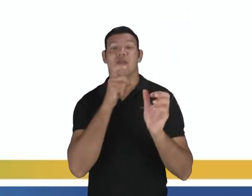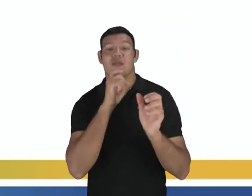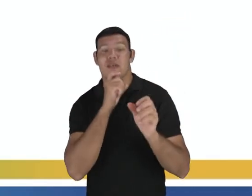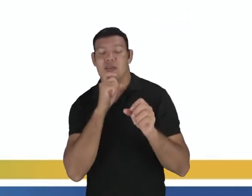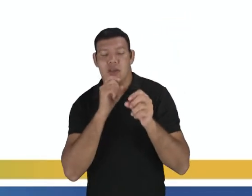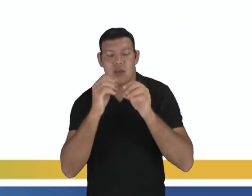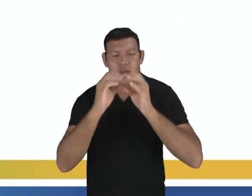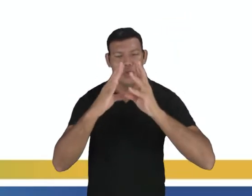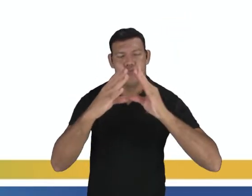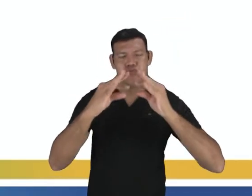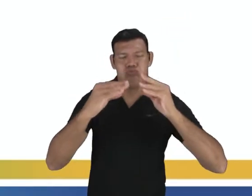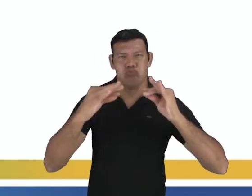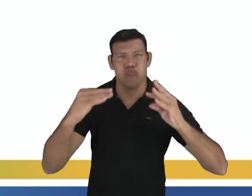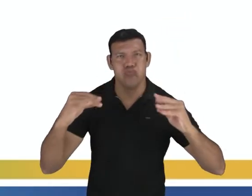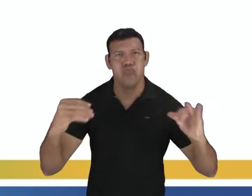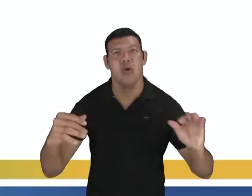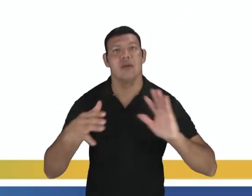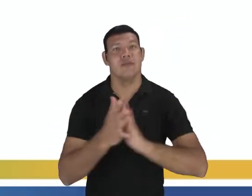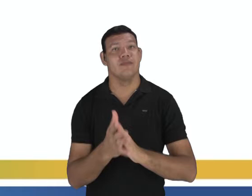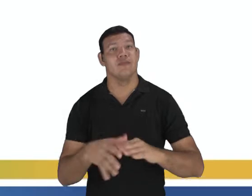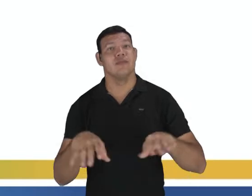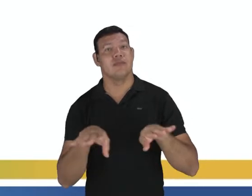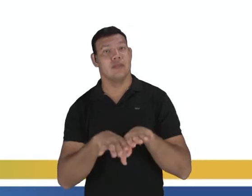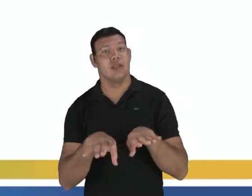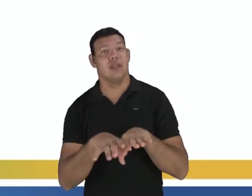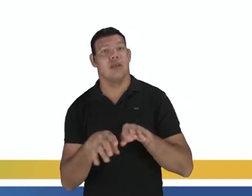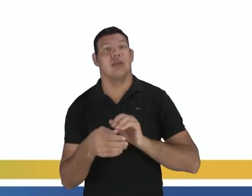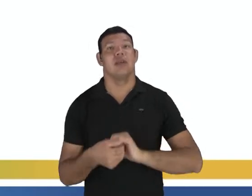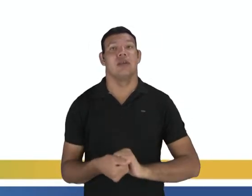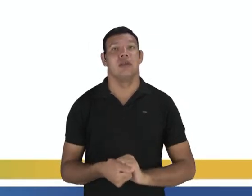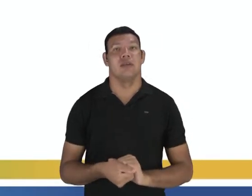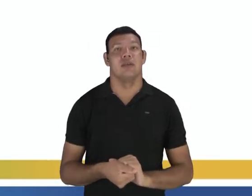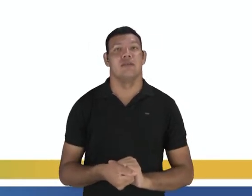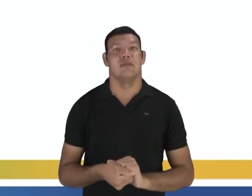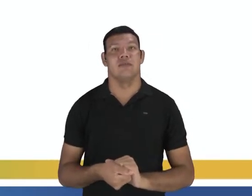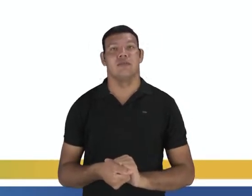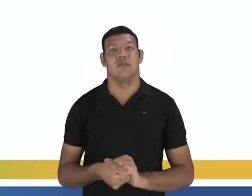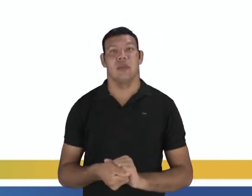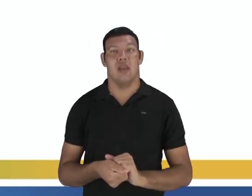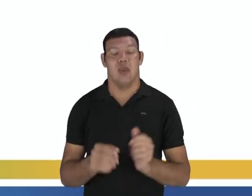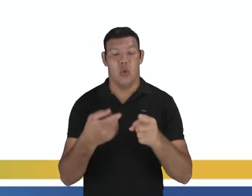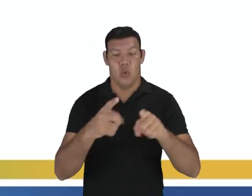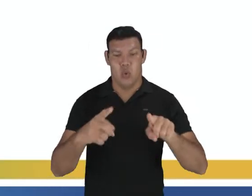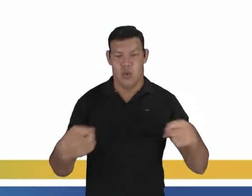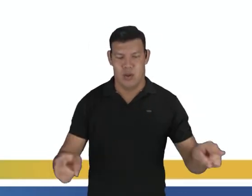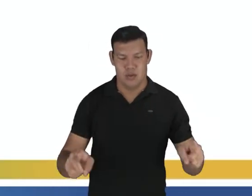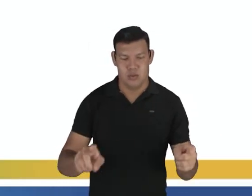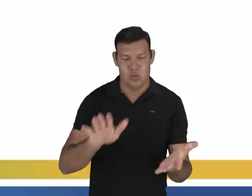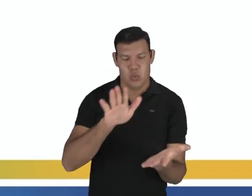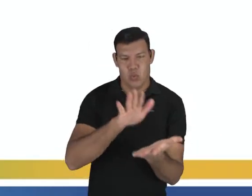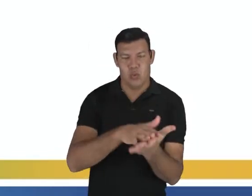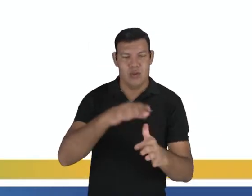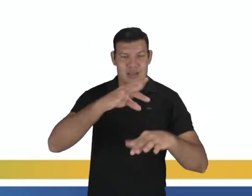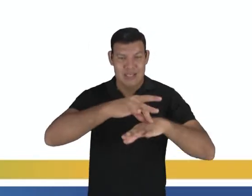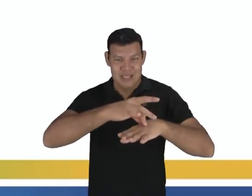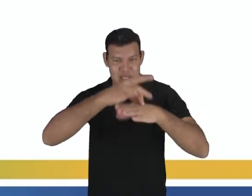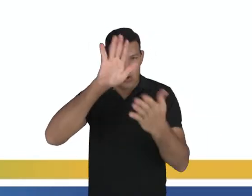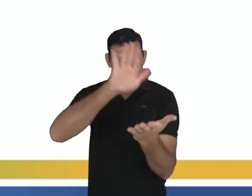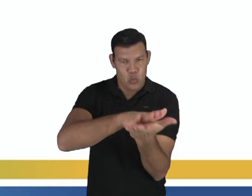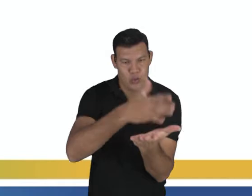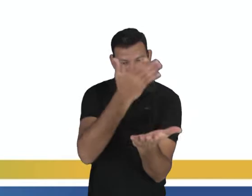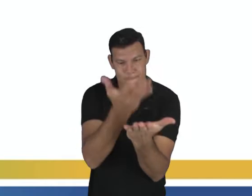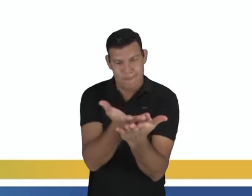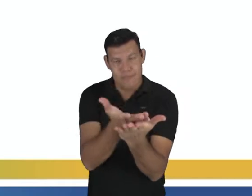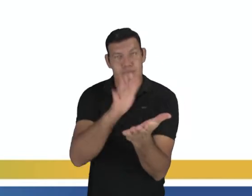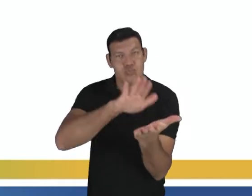água está fervendo e como temos aqui uma carne sendo grelhada. Então, essas situações que nós constantemente